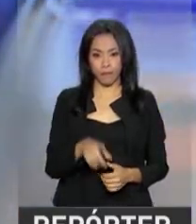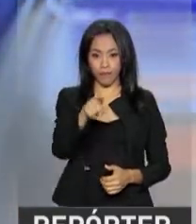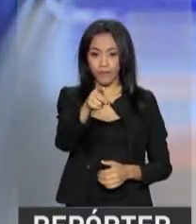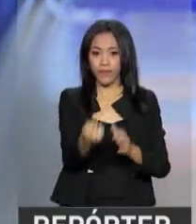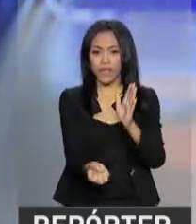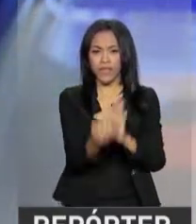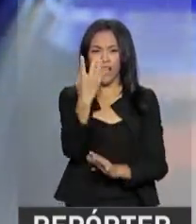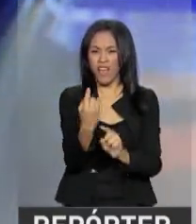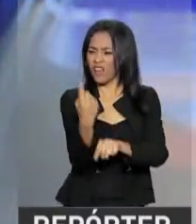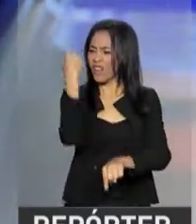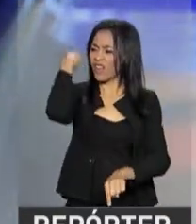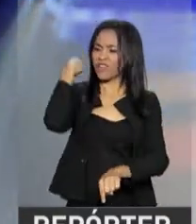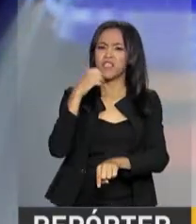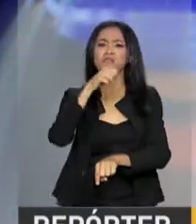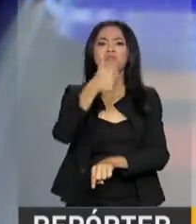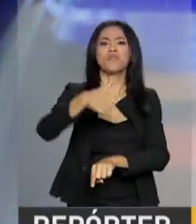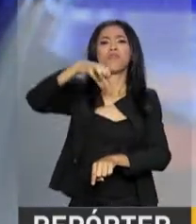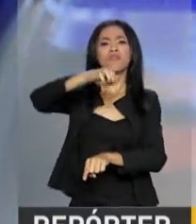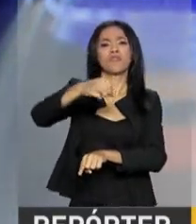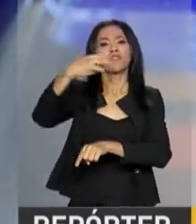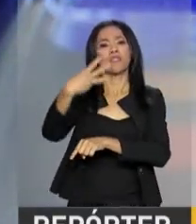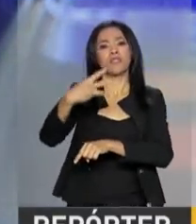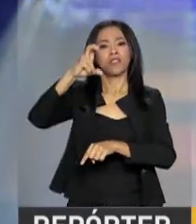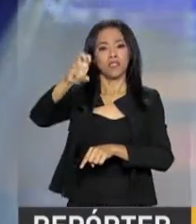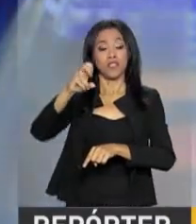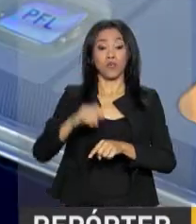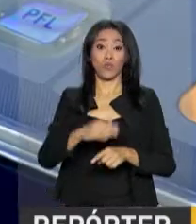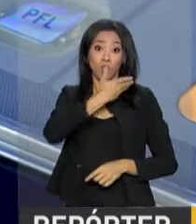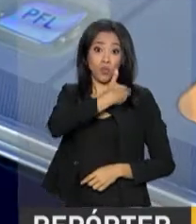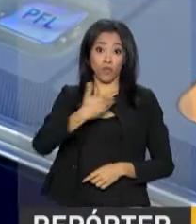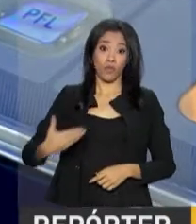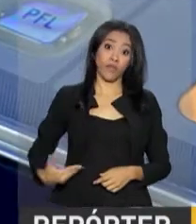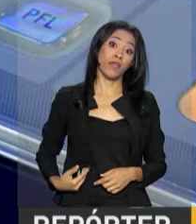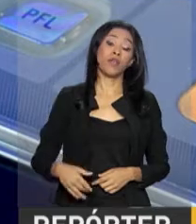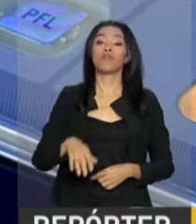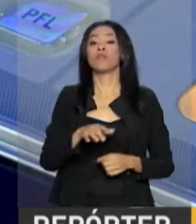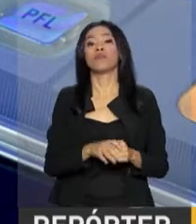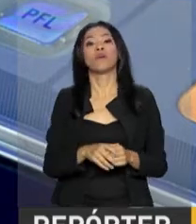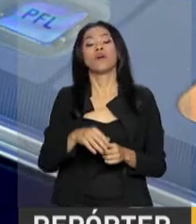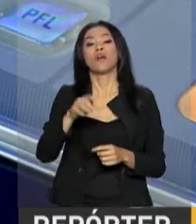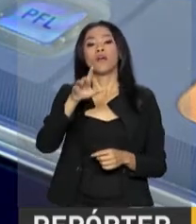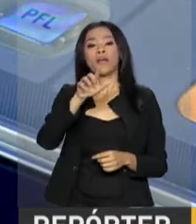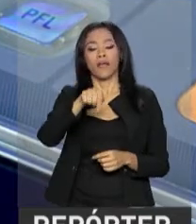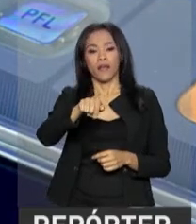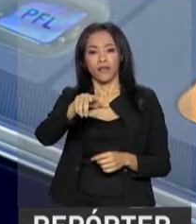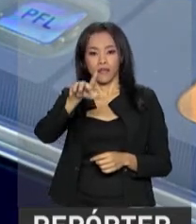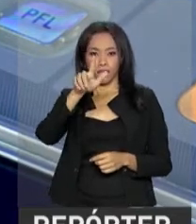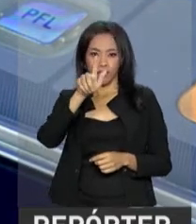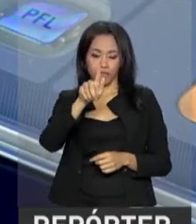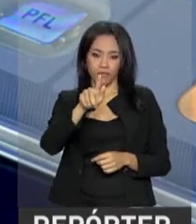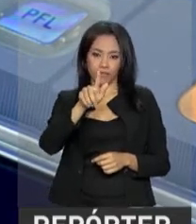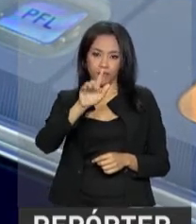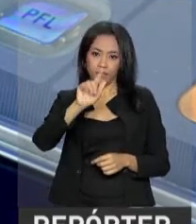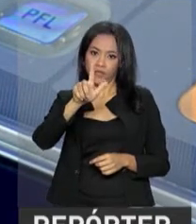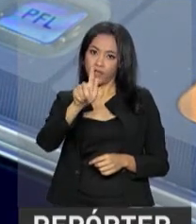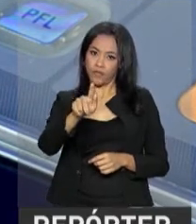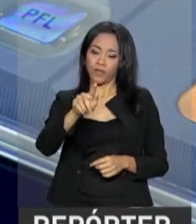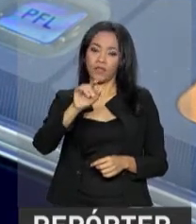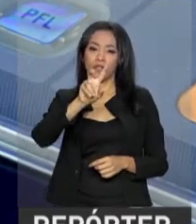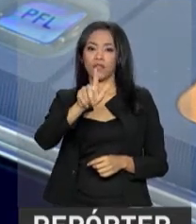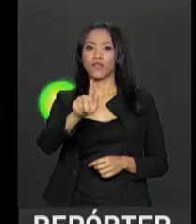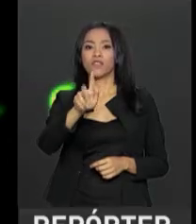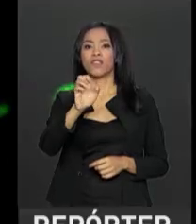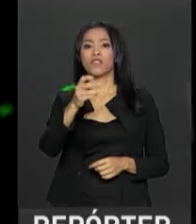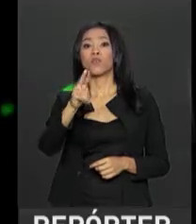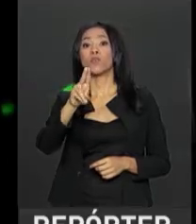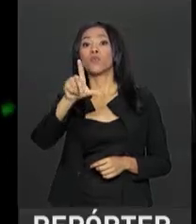Criada em 1935 no governo Getúlio Vargas, a Voz do Brasil é o programa de rádio que está no ar há mais tempo no Hemisfério